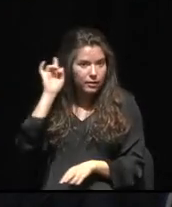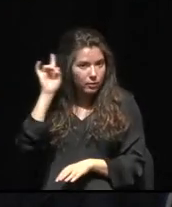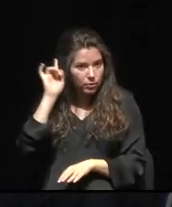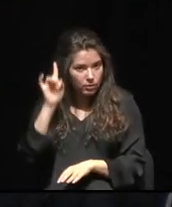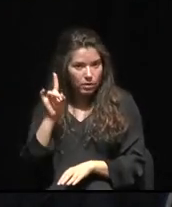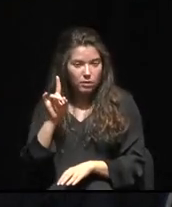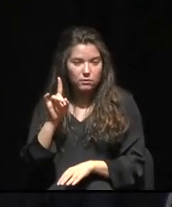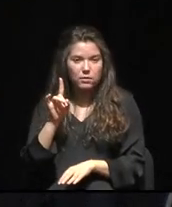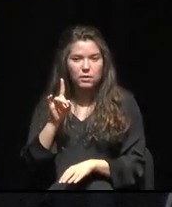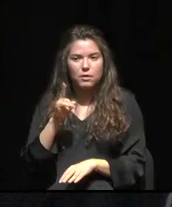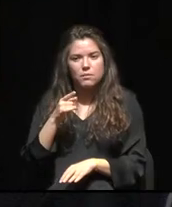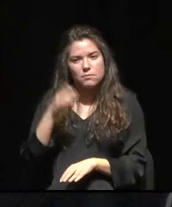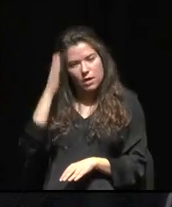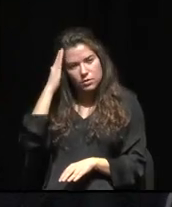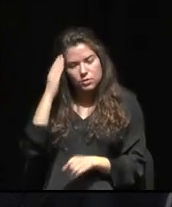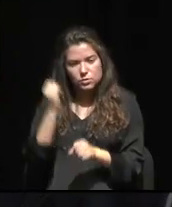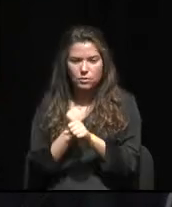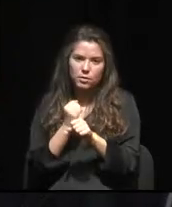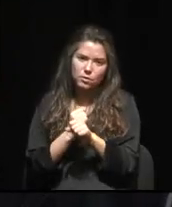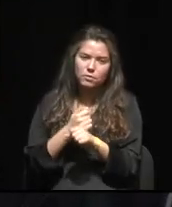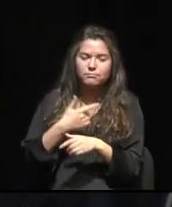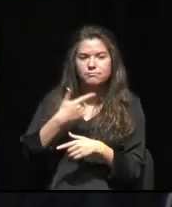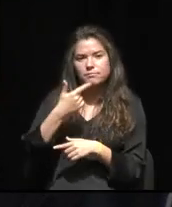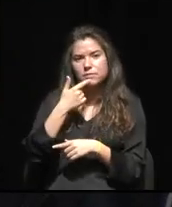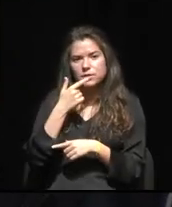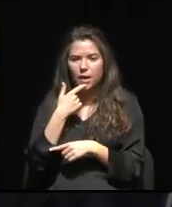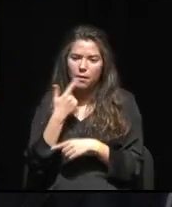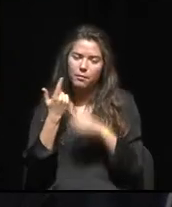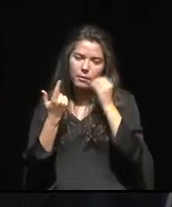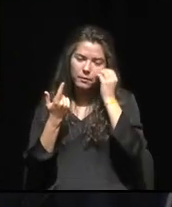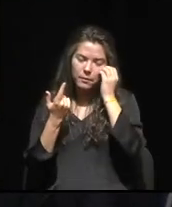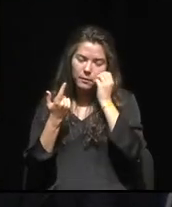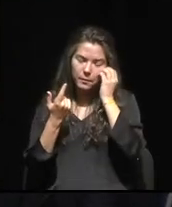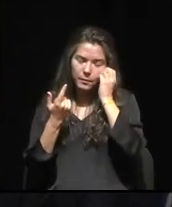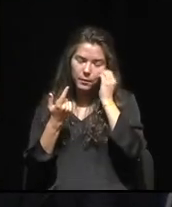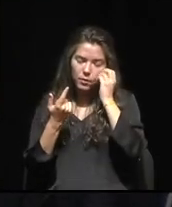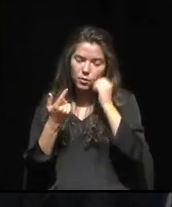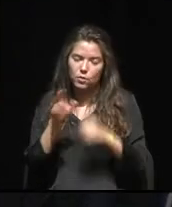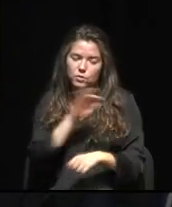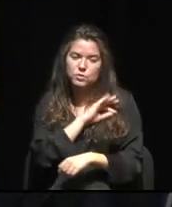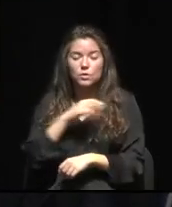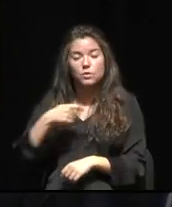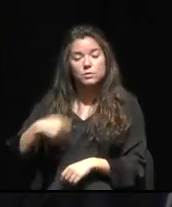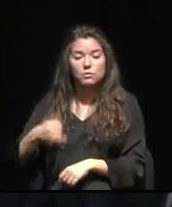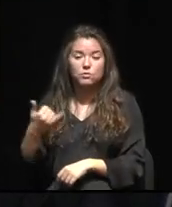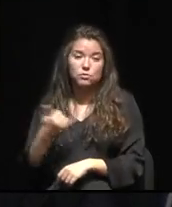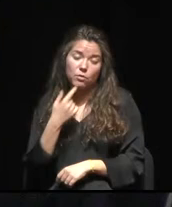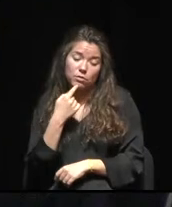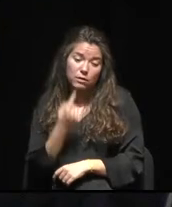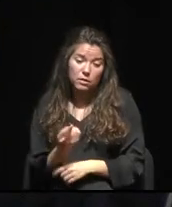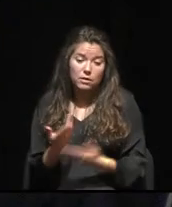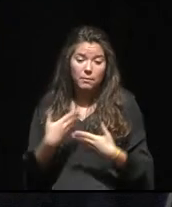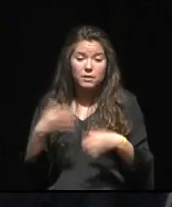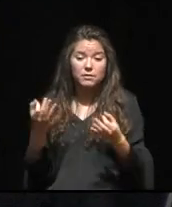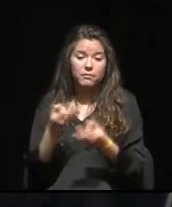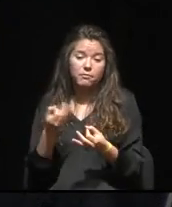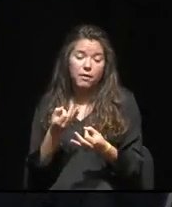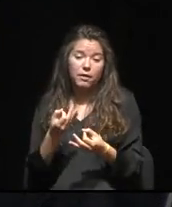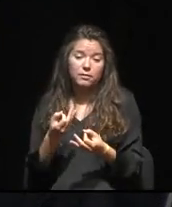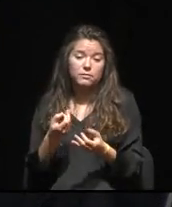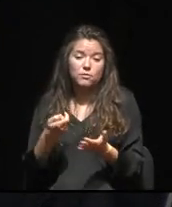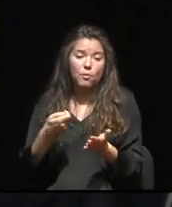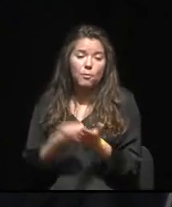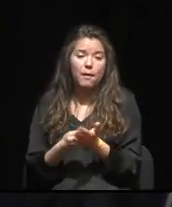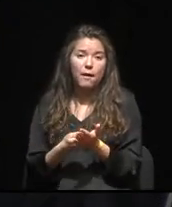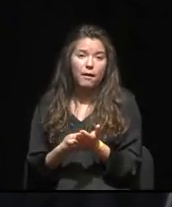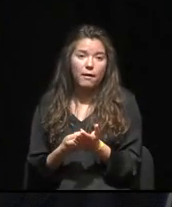trabalhadores reconhecem eh e e reconheceram as palavras do do Senhor eh vice-presidente mas de facto isso não lhes paga as contas